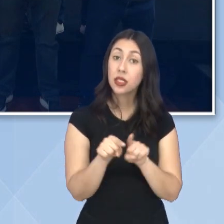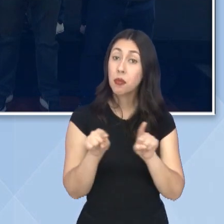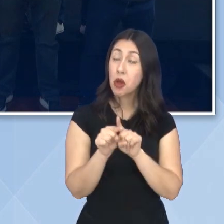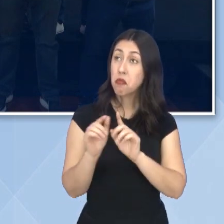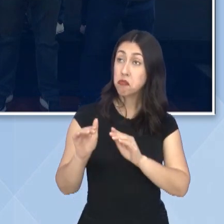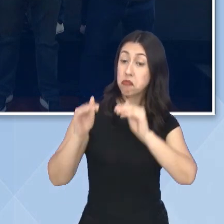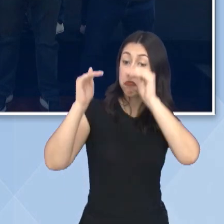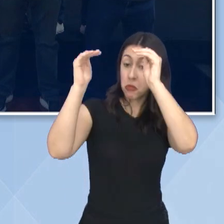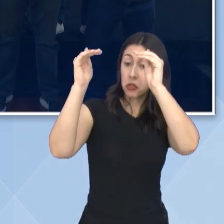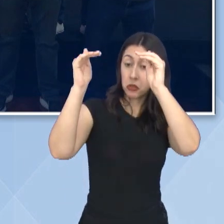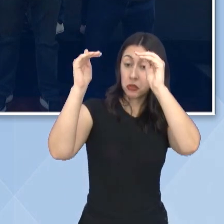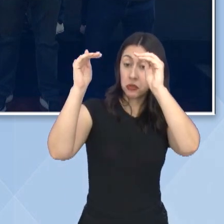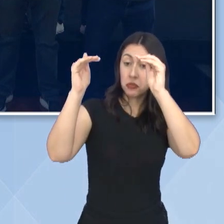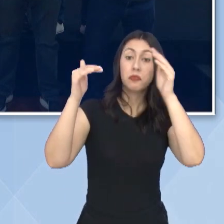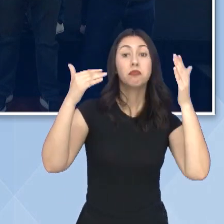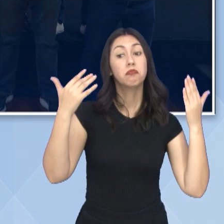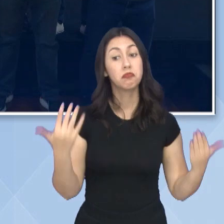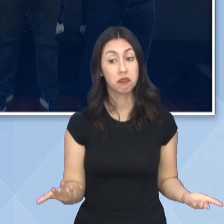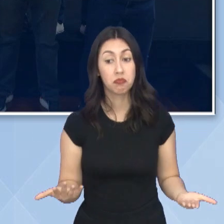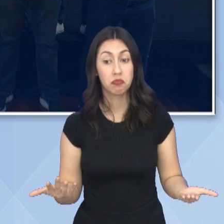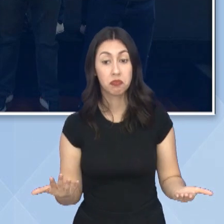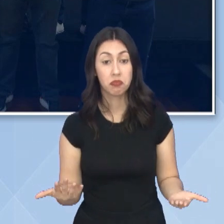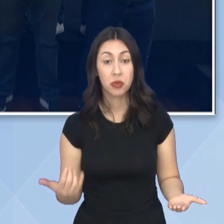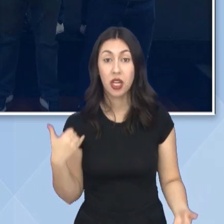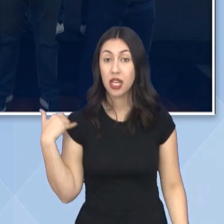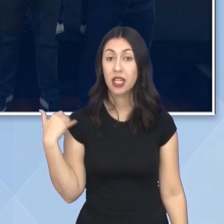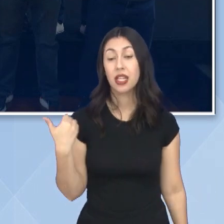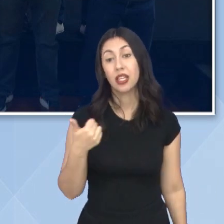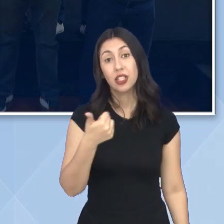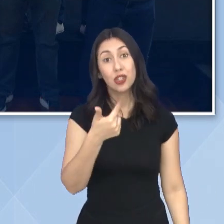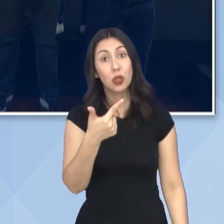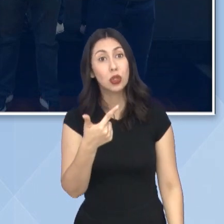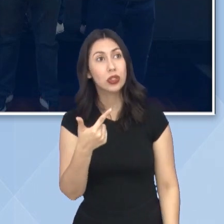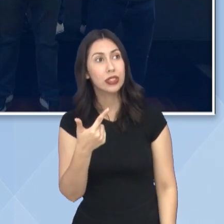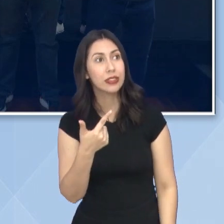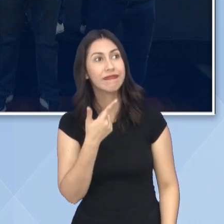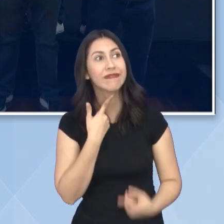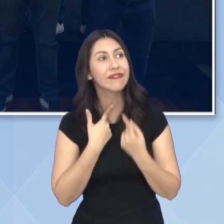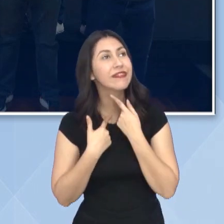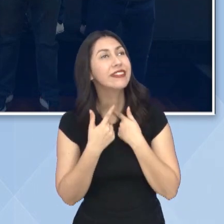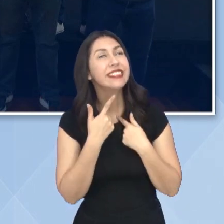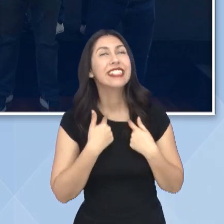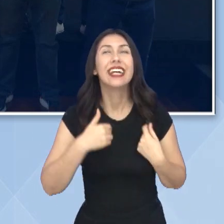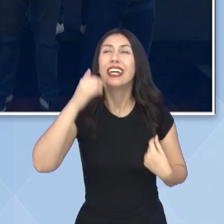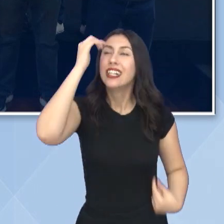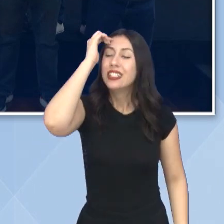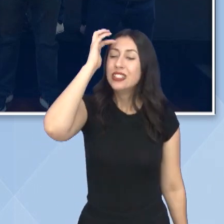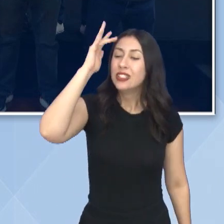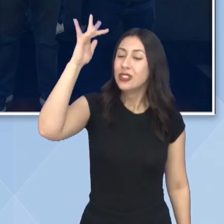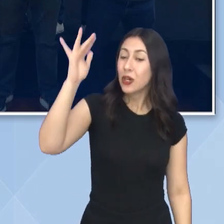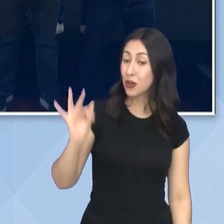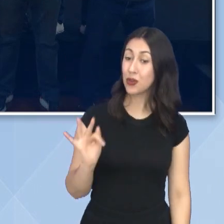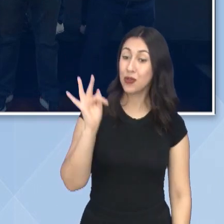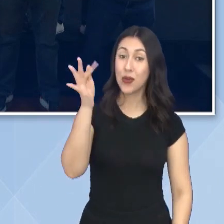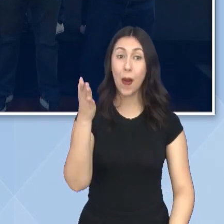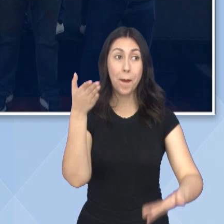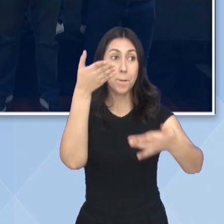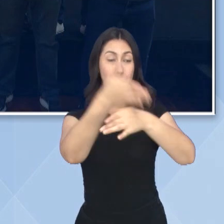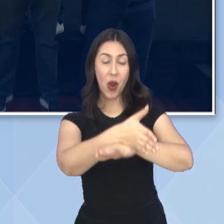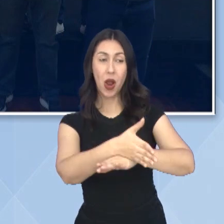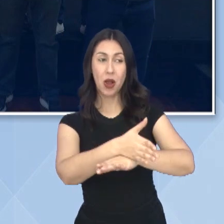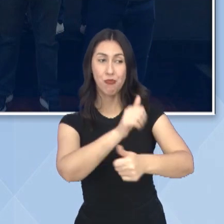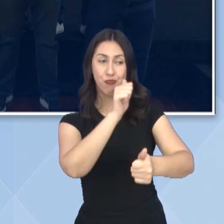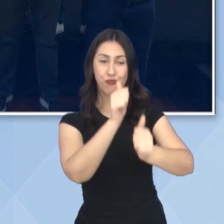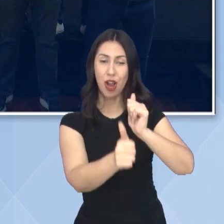na ponta. Ou seja, quem tem 12 anos sonha um dia, quem sabe, ser um atleta de elite